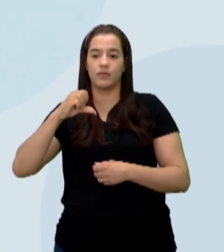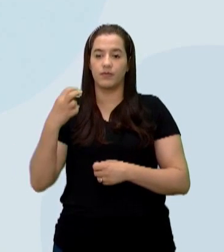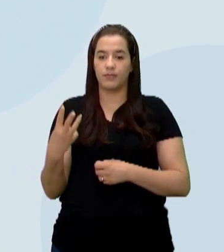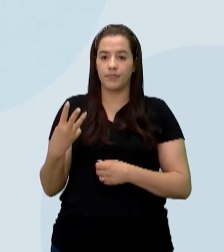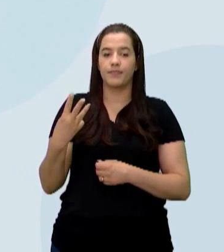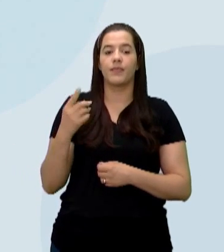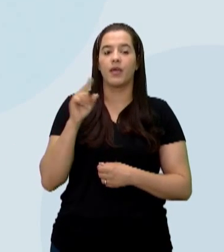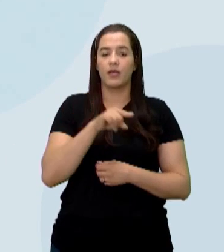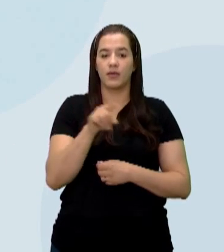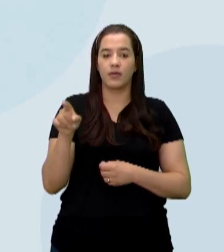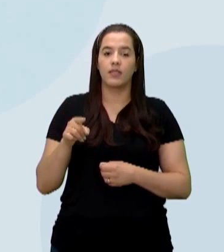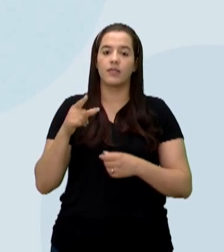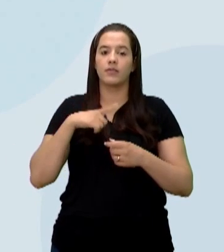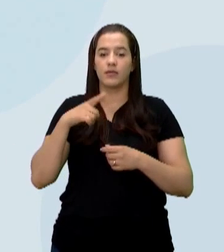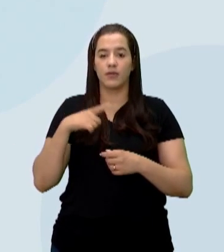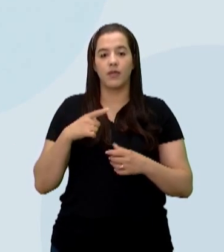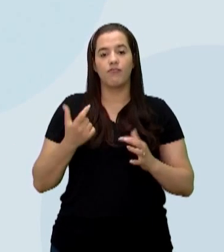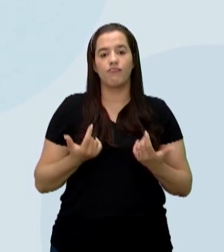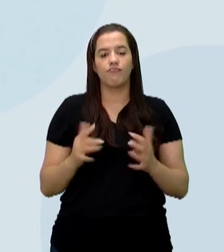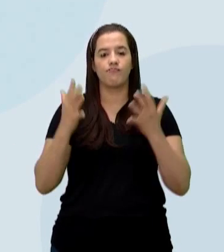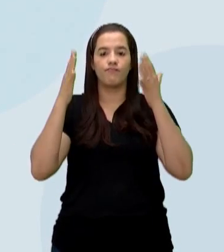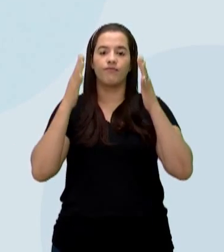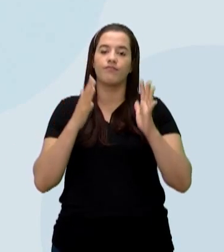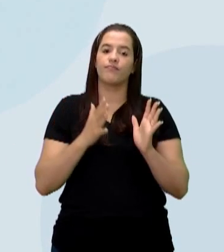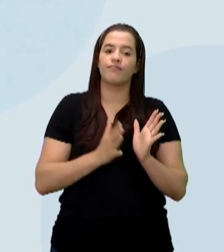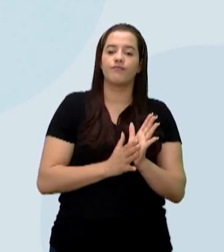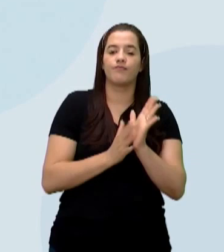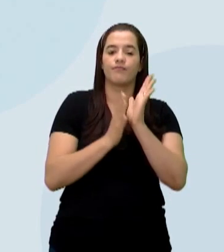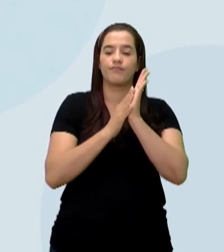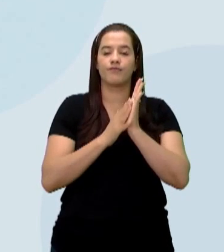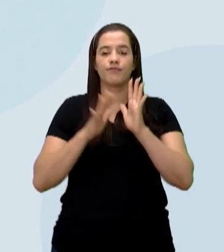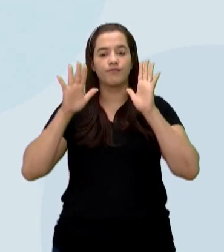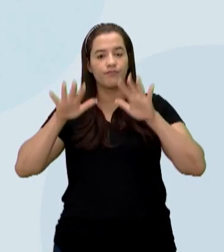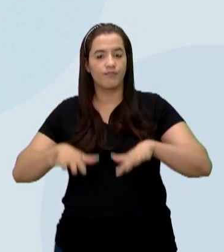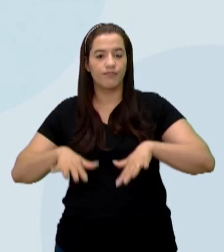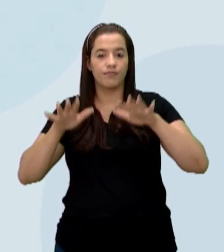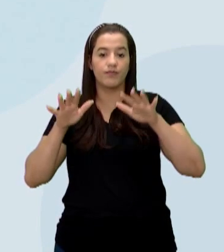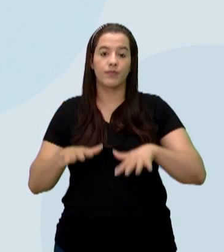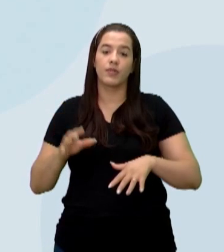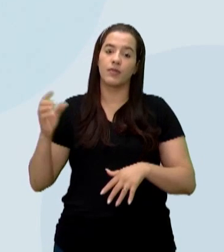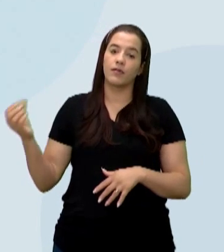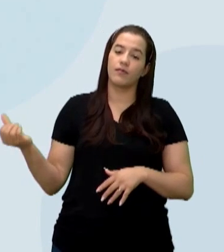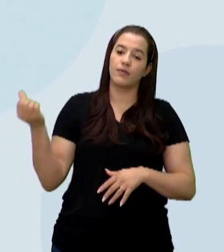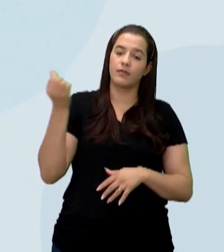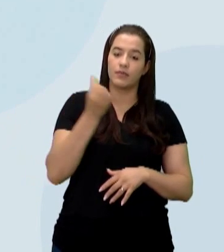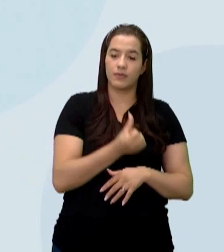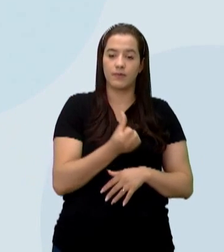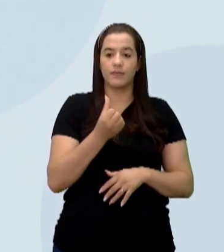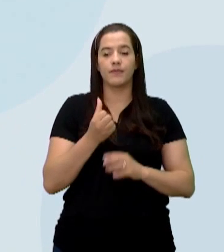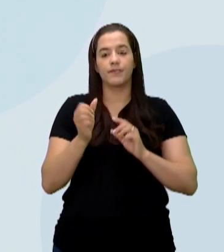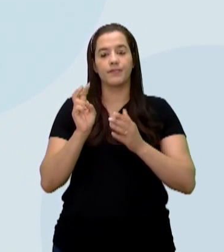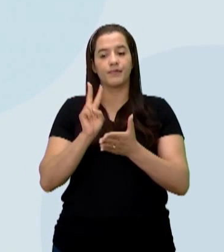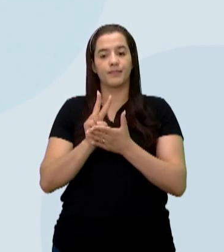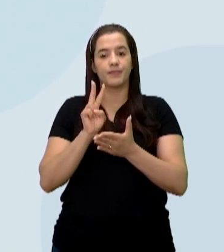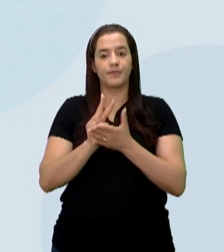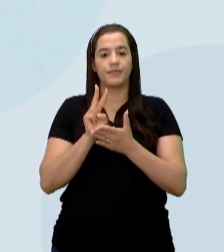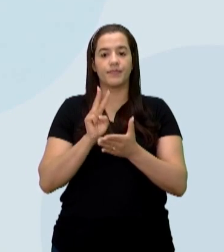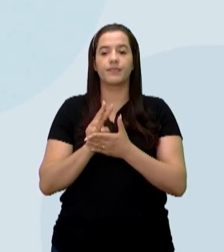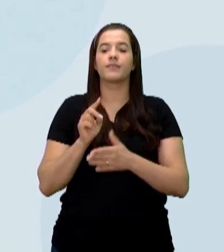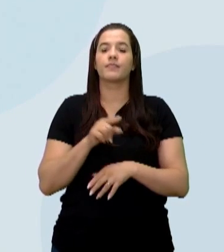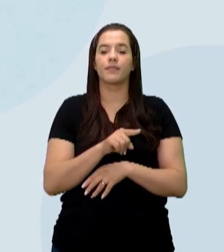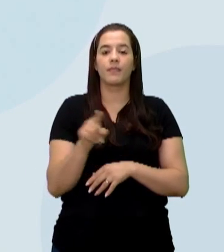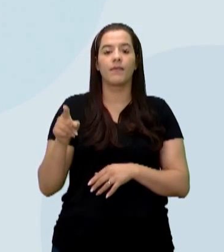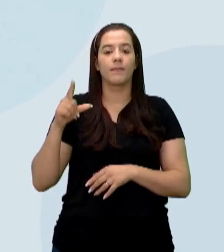1493 e foi recebido com honras. Com ele vieram 6 índios, os quais